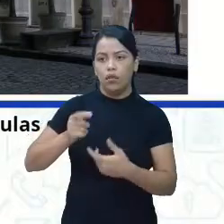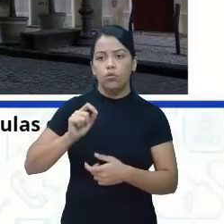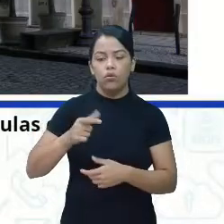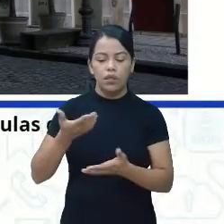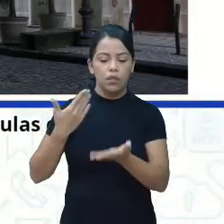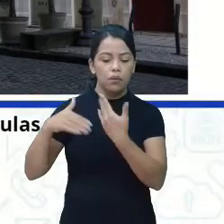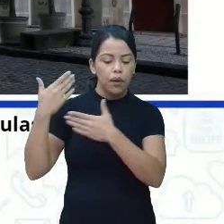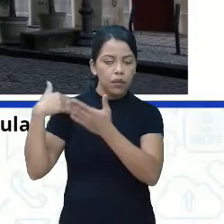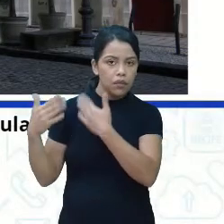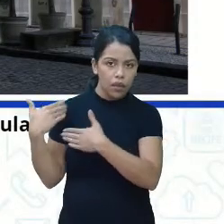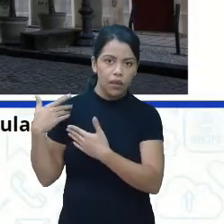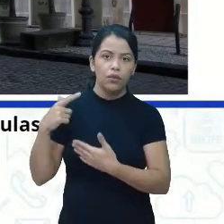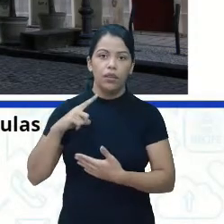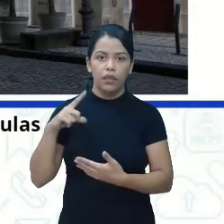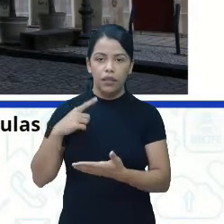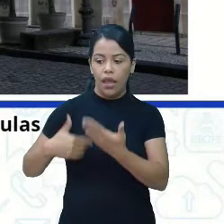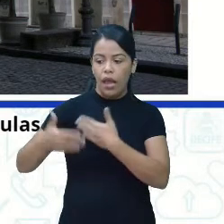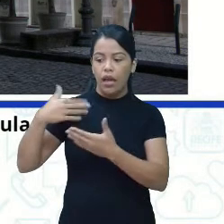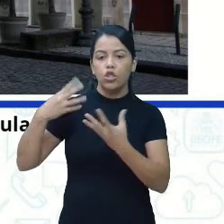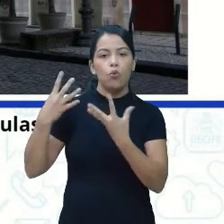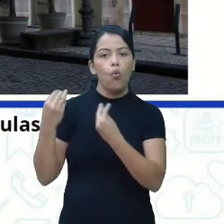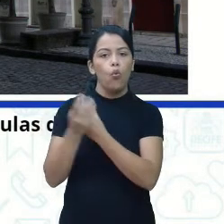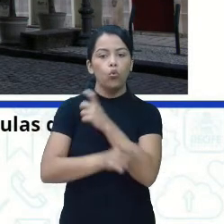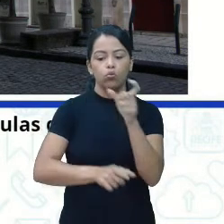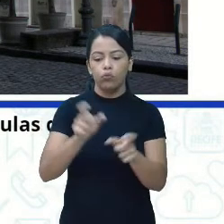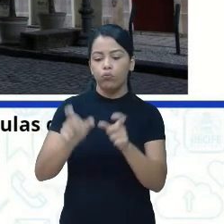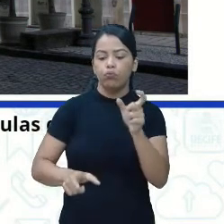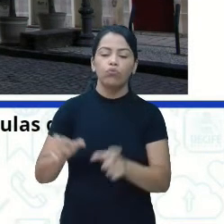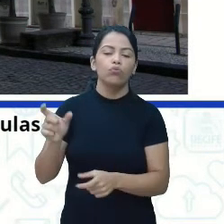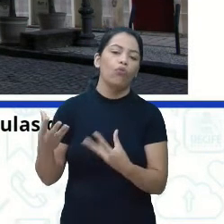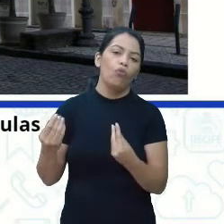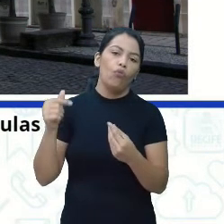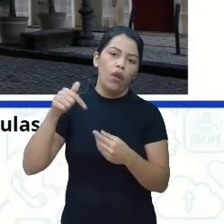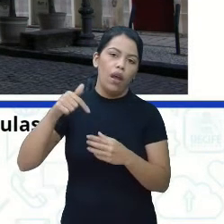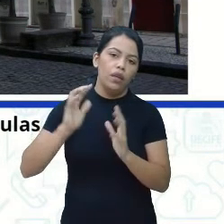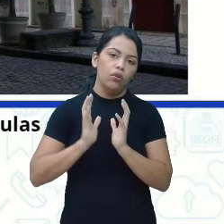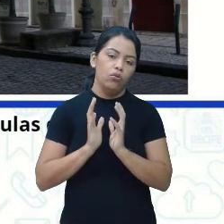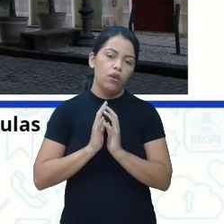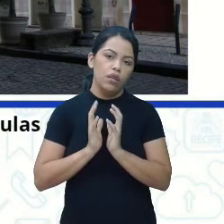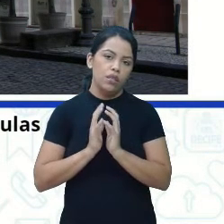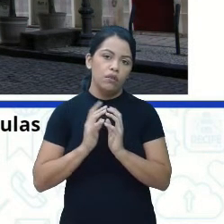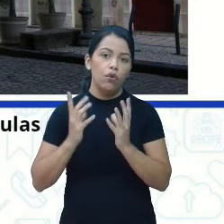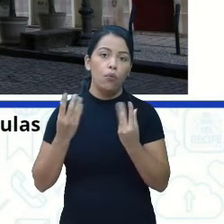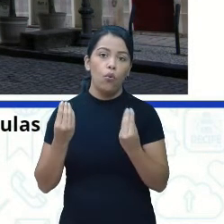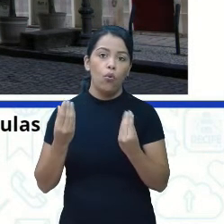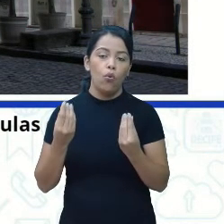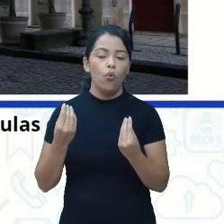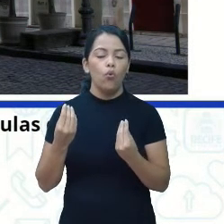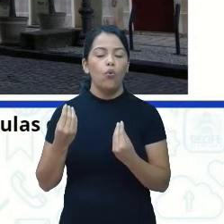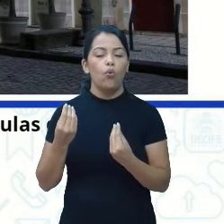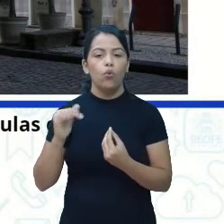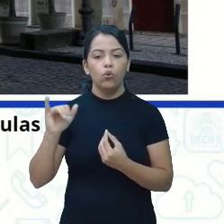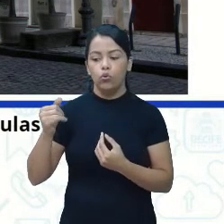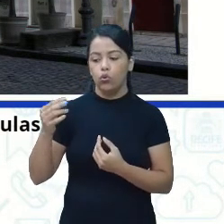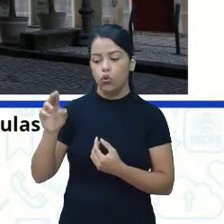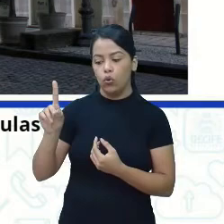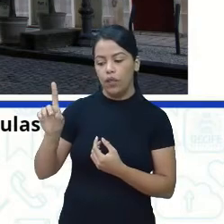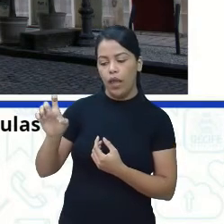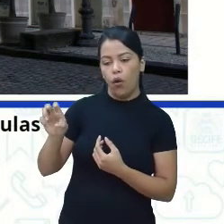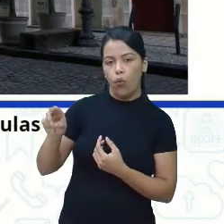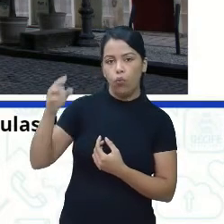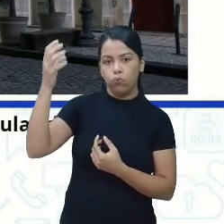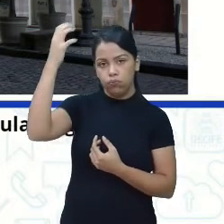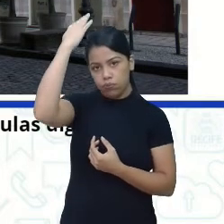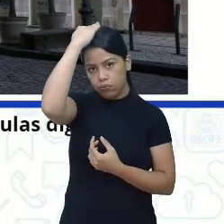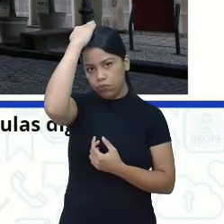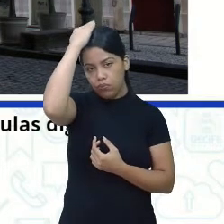esse passado com a presença judaica na cidade do Recife, tá bom? E essa rua foi erguida durante o período holandês, né? Ou seja, a partir